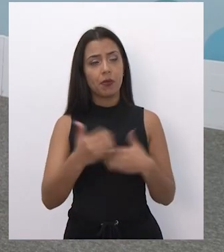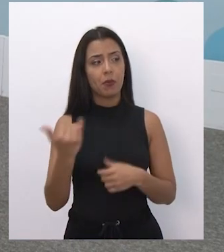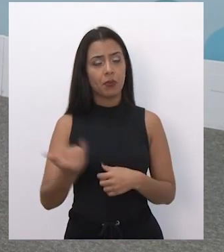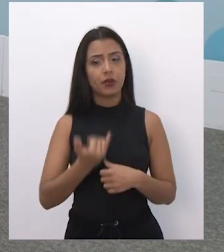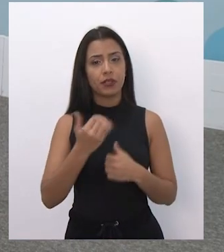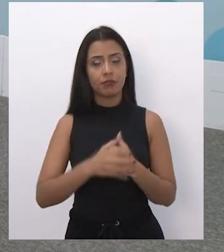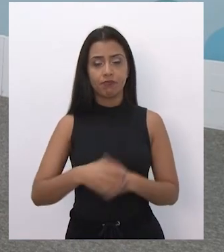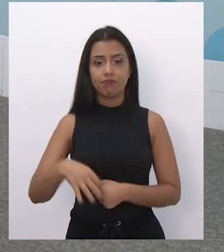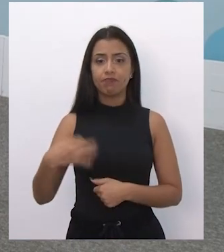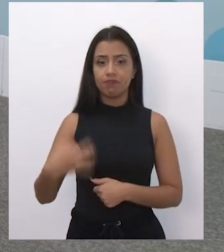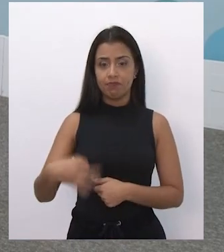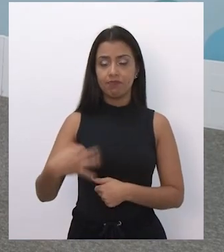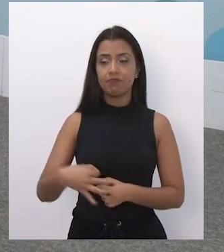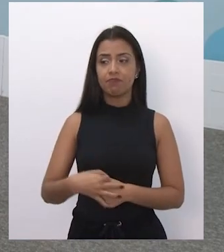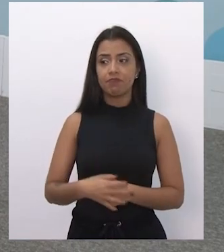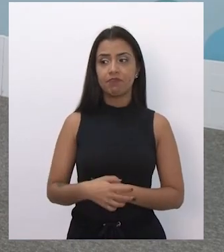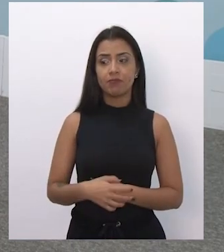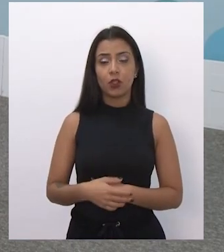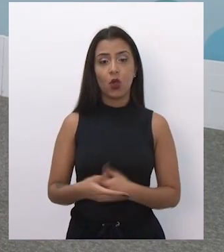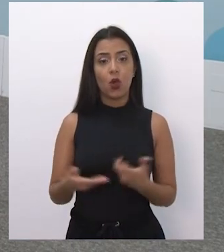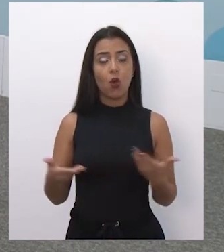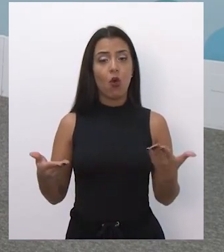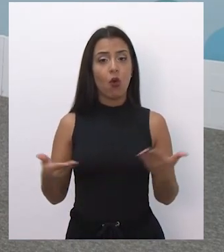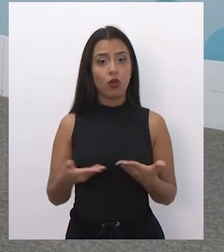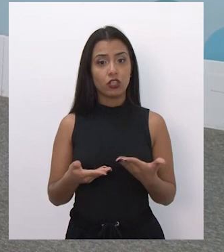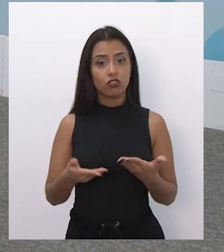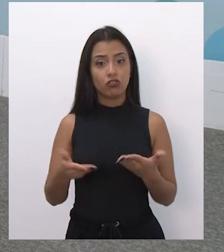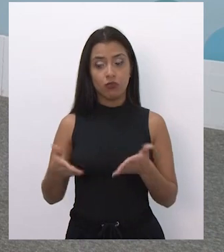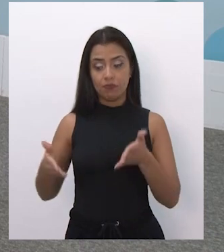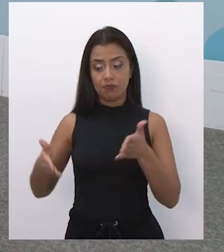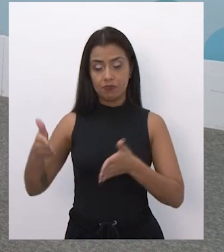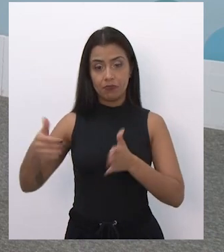Ademir. Então, hoje a gente terminou agora a primeira parte da